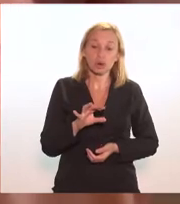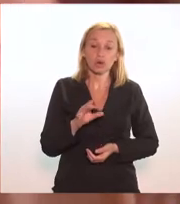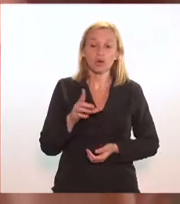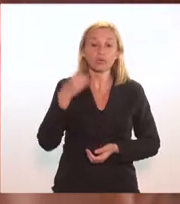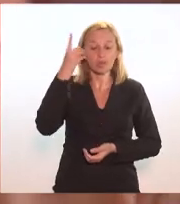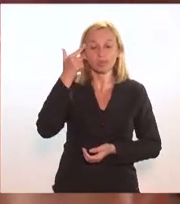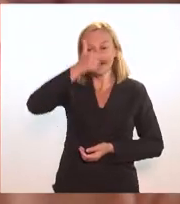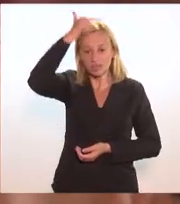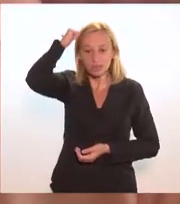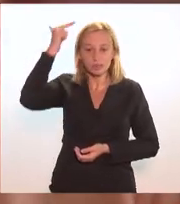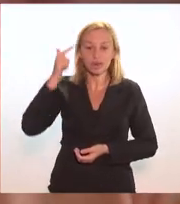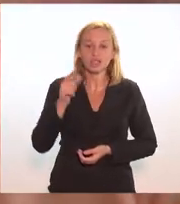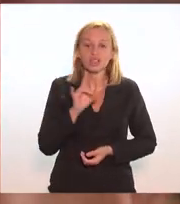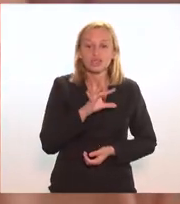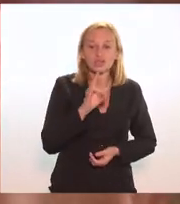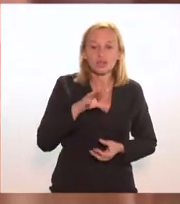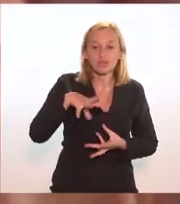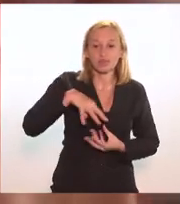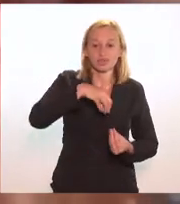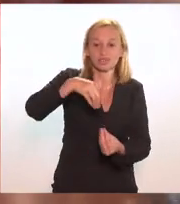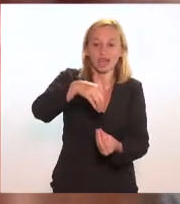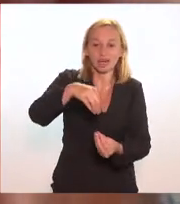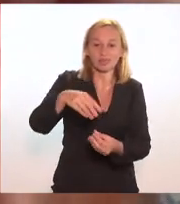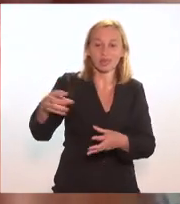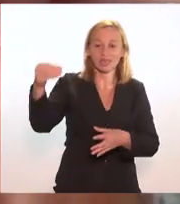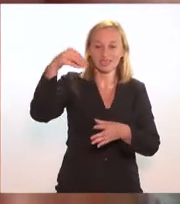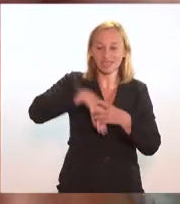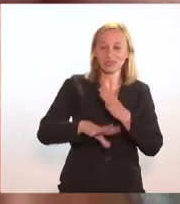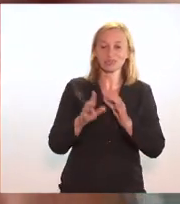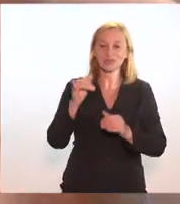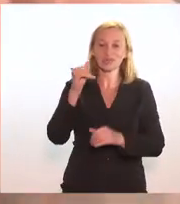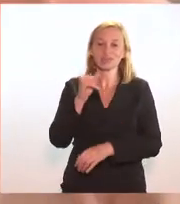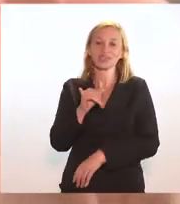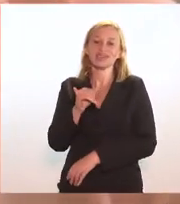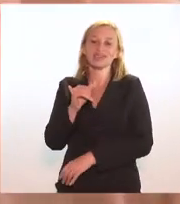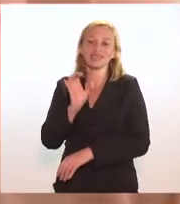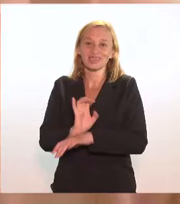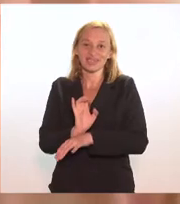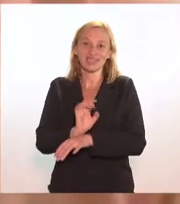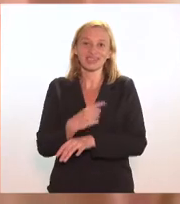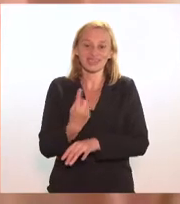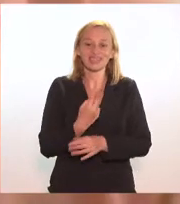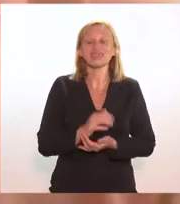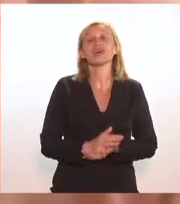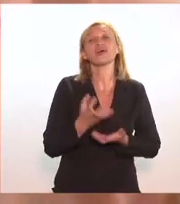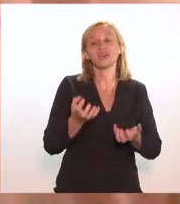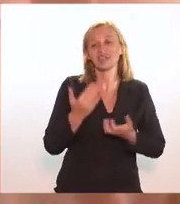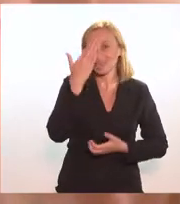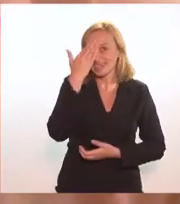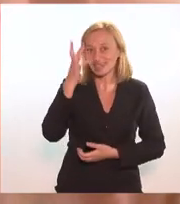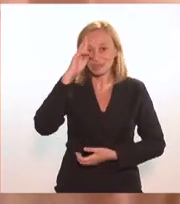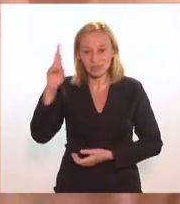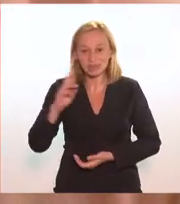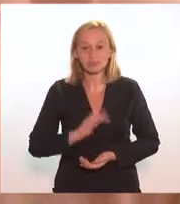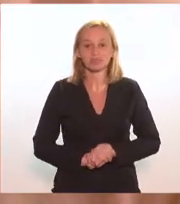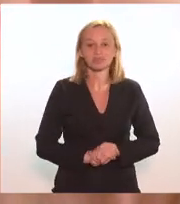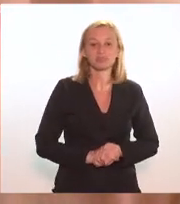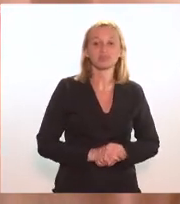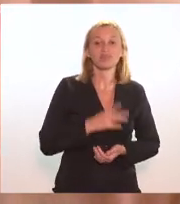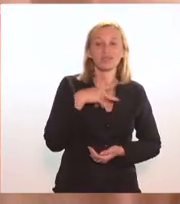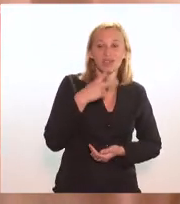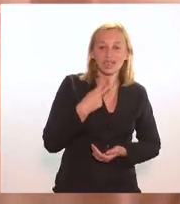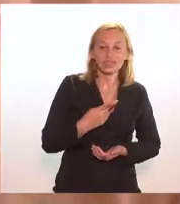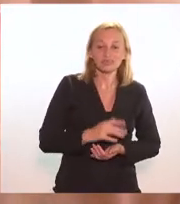Luiz Paulo, são só fantasma que entra no nosso estado. Então, eu queria agradecer ao senhor, dizer